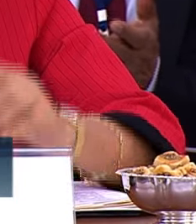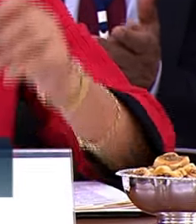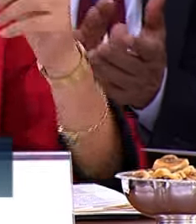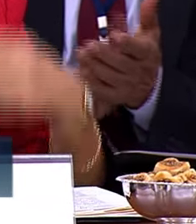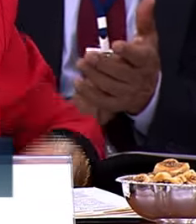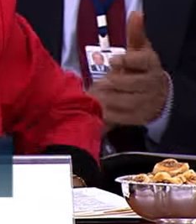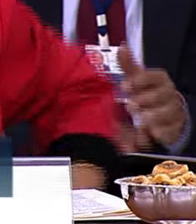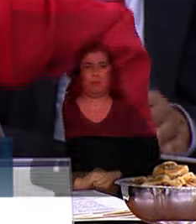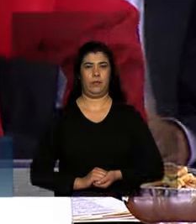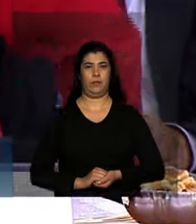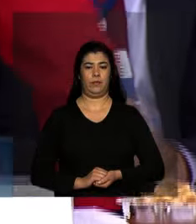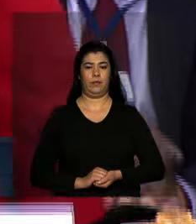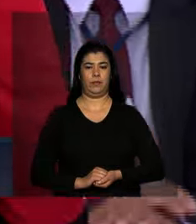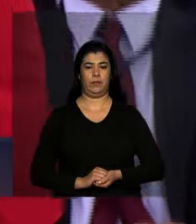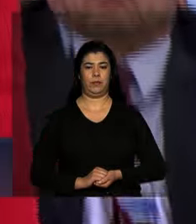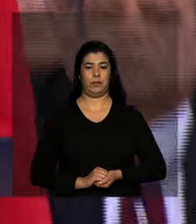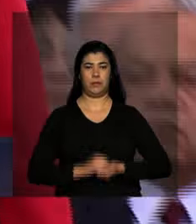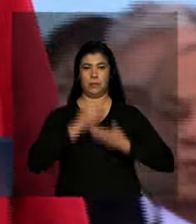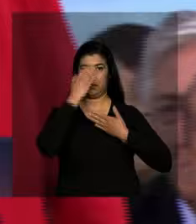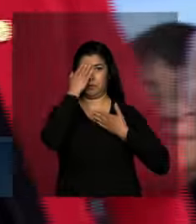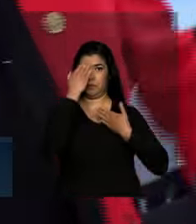Agradeço.